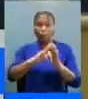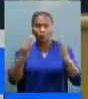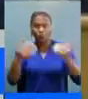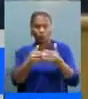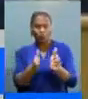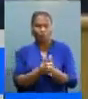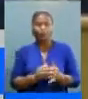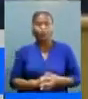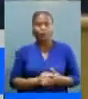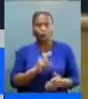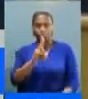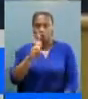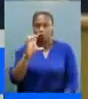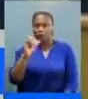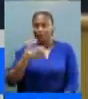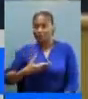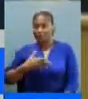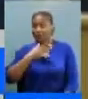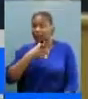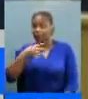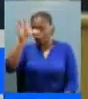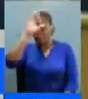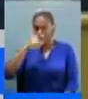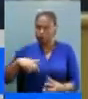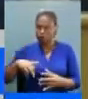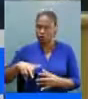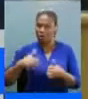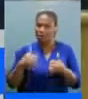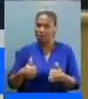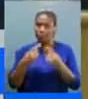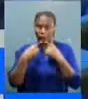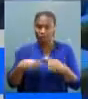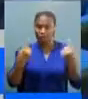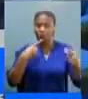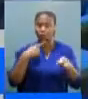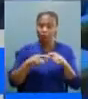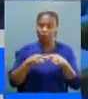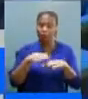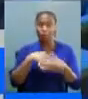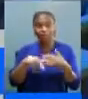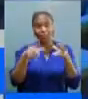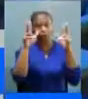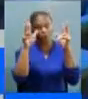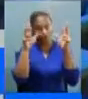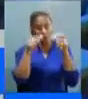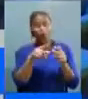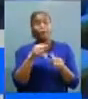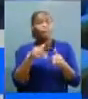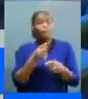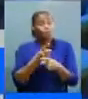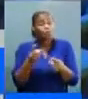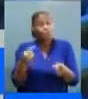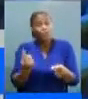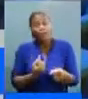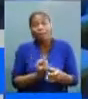total. Alcide considera que o governo andou bem ao fazer a declaração política nestes termos, pois